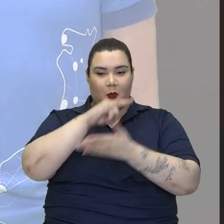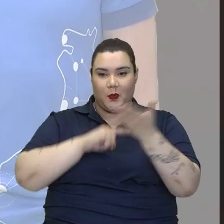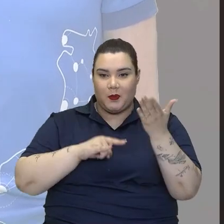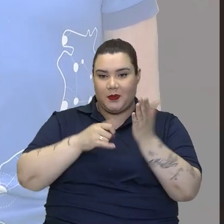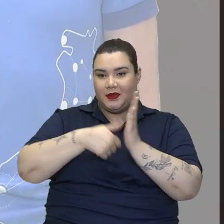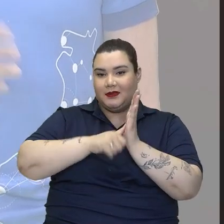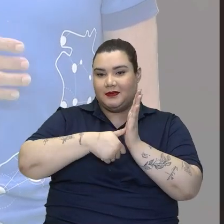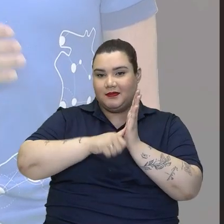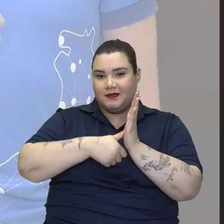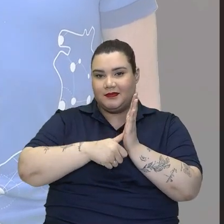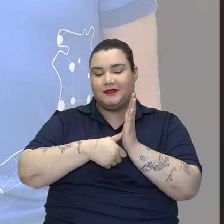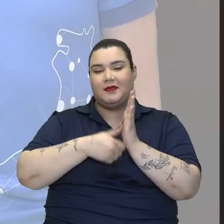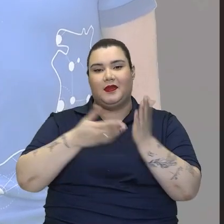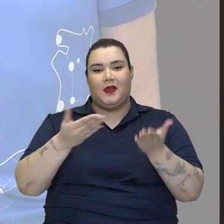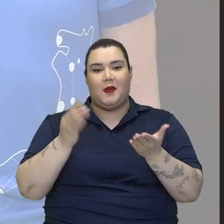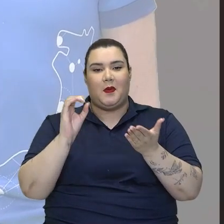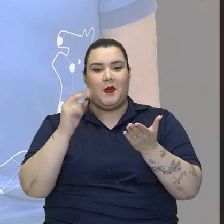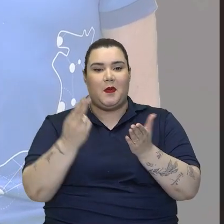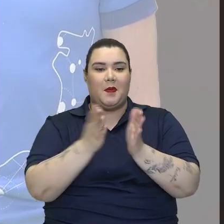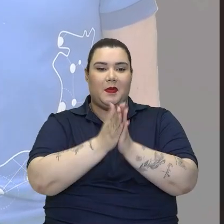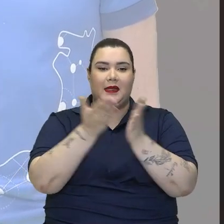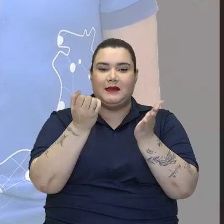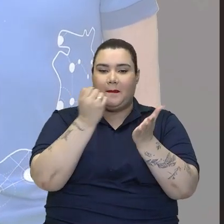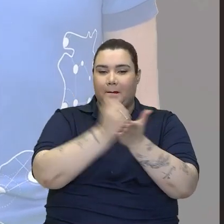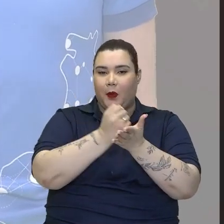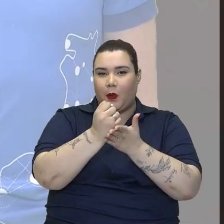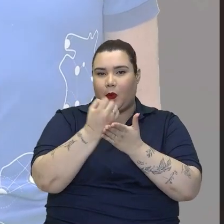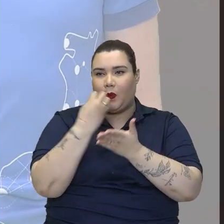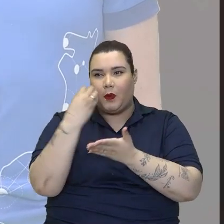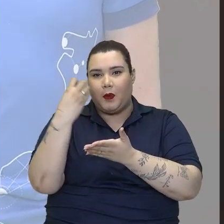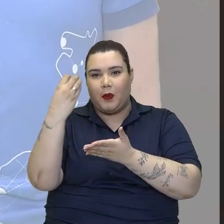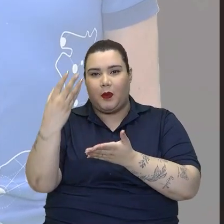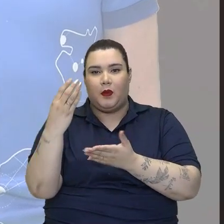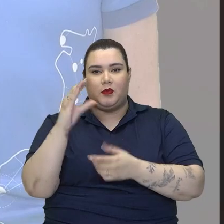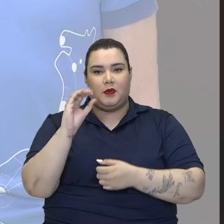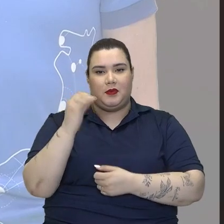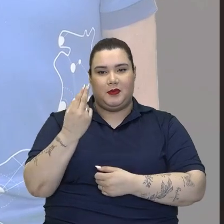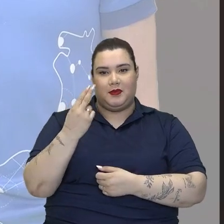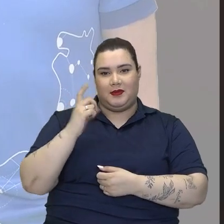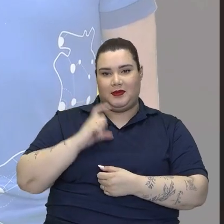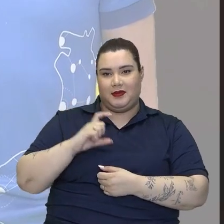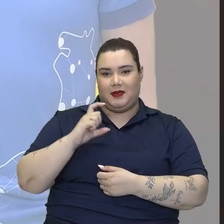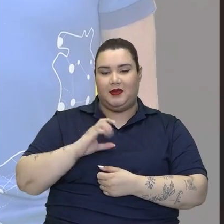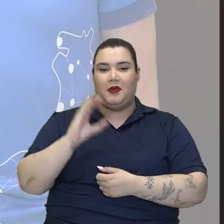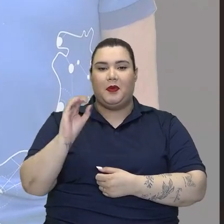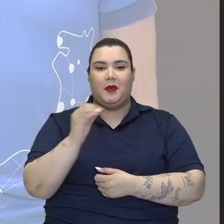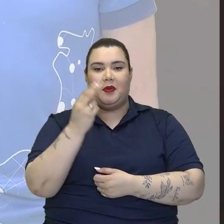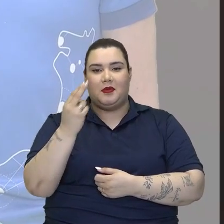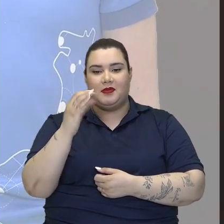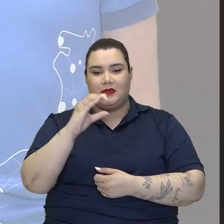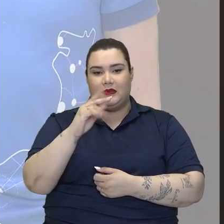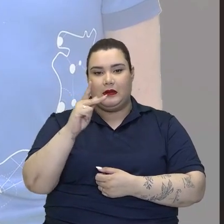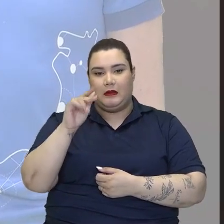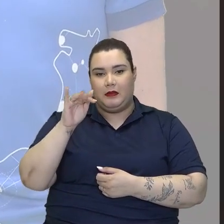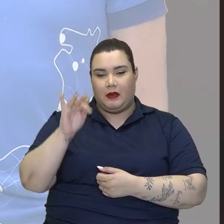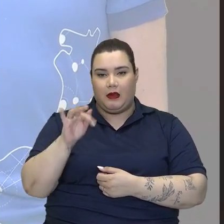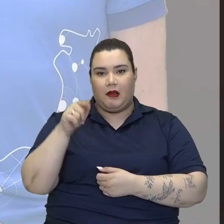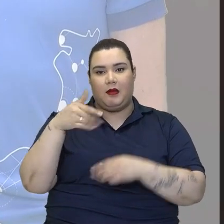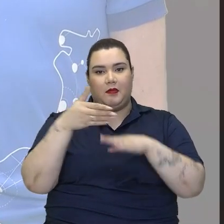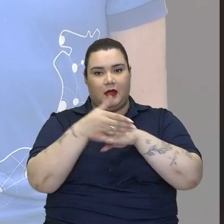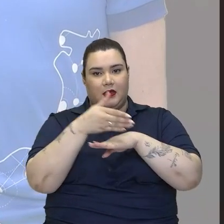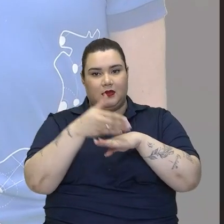inicialmente, ou passaporte, ou carteira de habilitação, ou CPF, tudo isso é participação